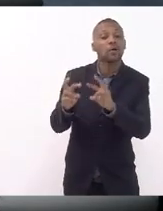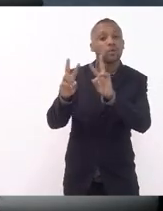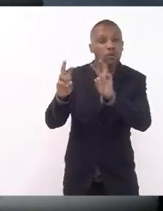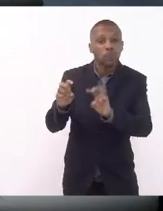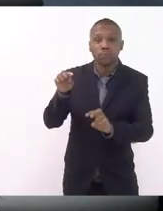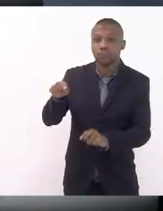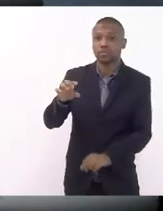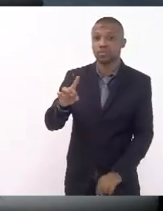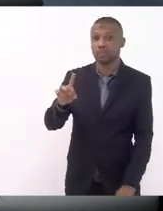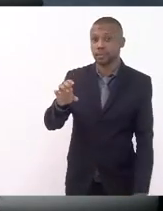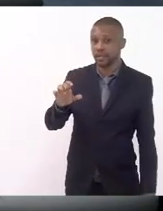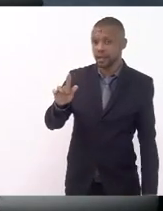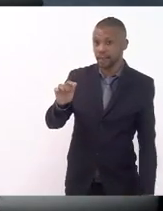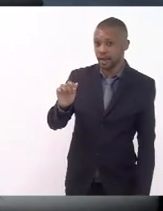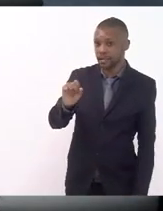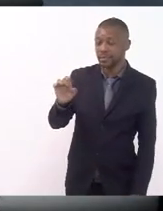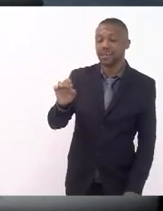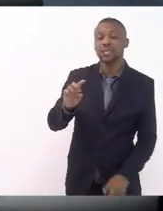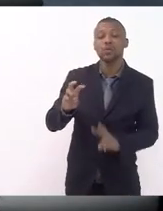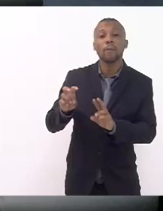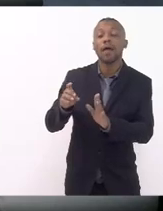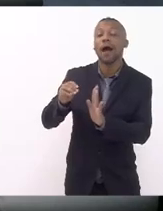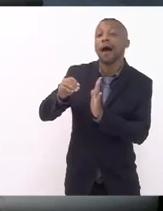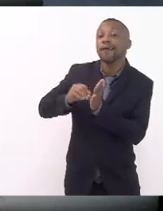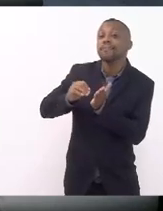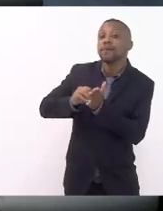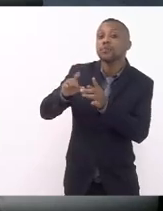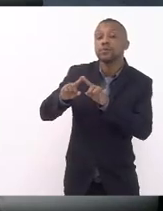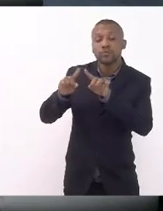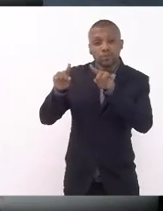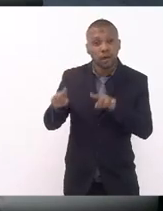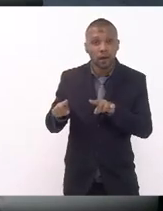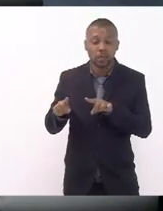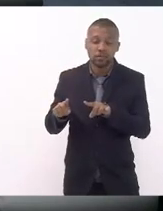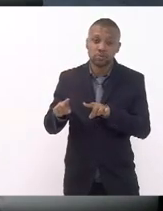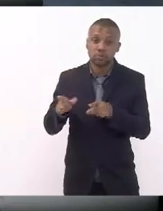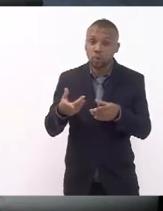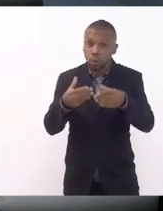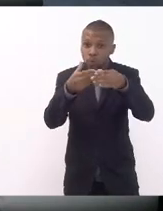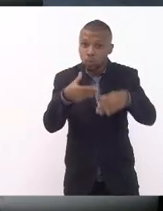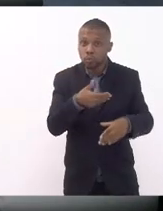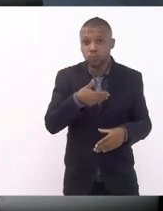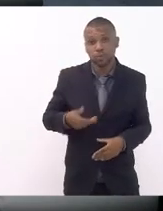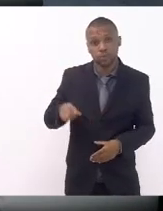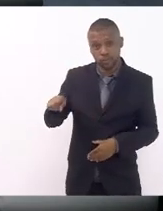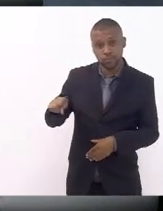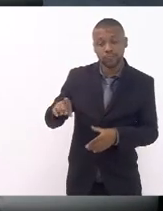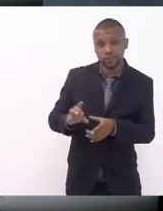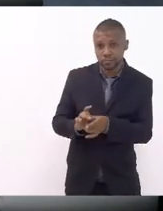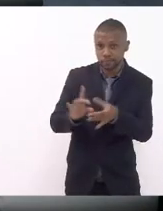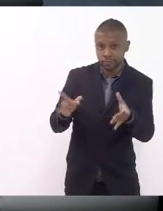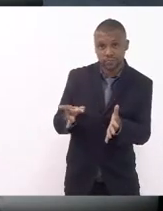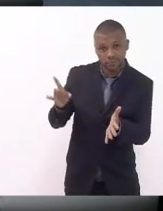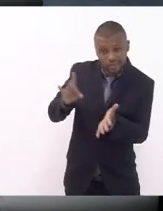DEGAS, há um déficit operacional. É necessário que os concursos públicos do DEGAS, que estão em aberto, sejam